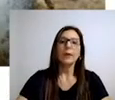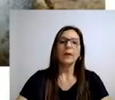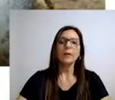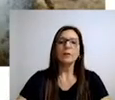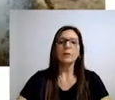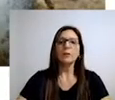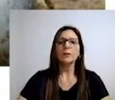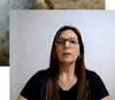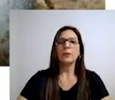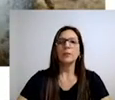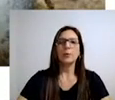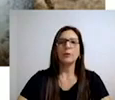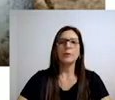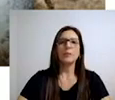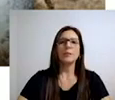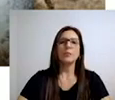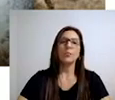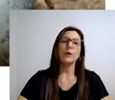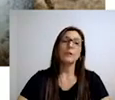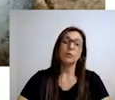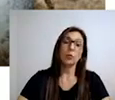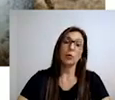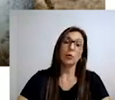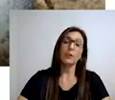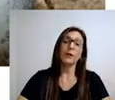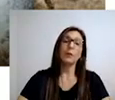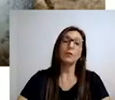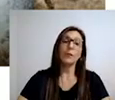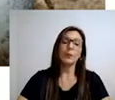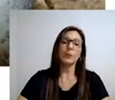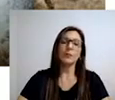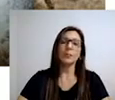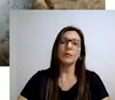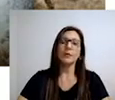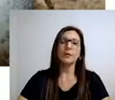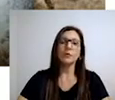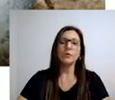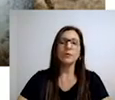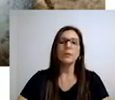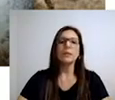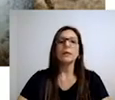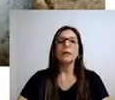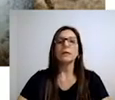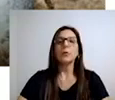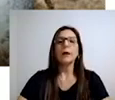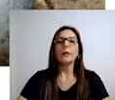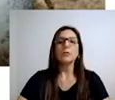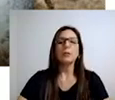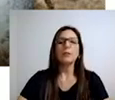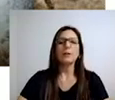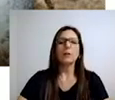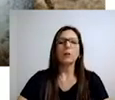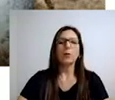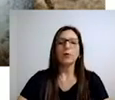Aqui nós temos um exemplo de reprodução sexuada com cópula, né, ovípara, por exemplo, as tartarugas. Então, o macho ele